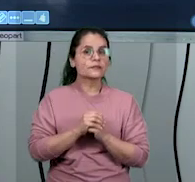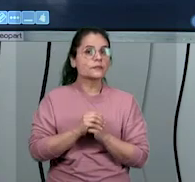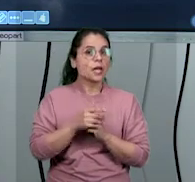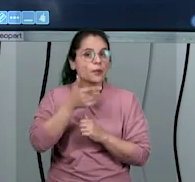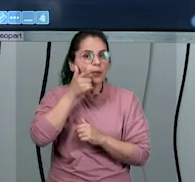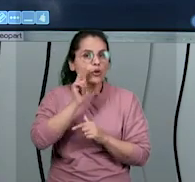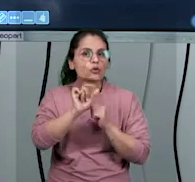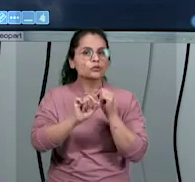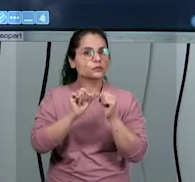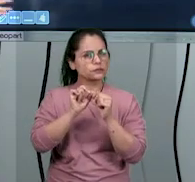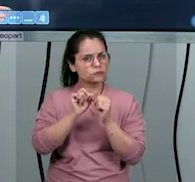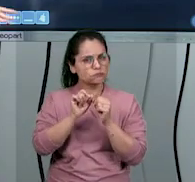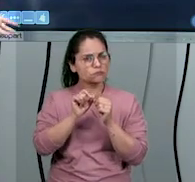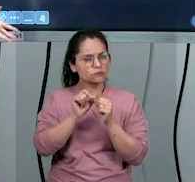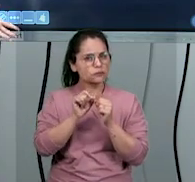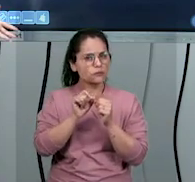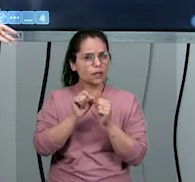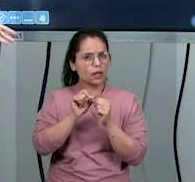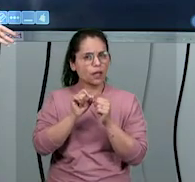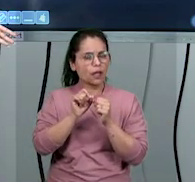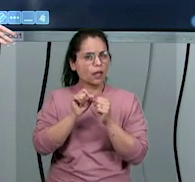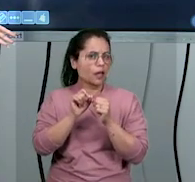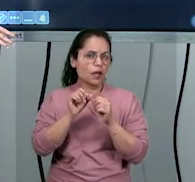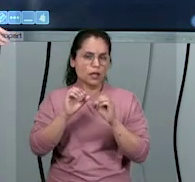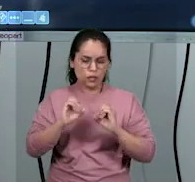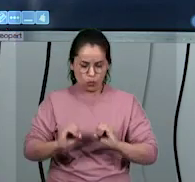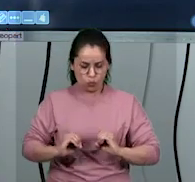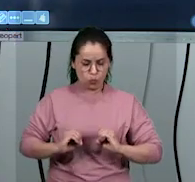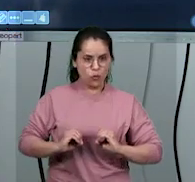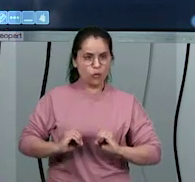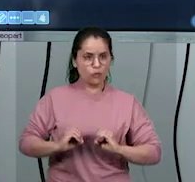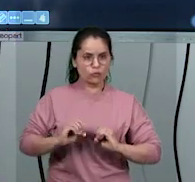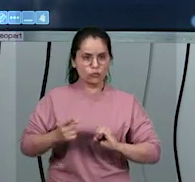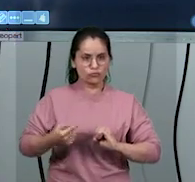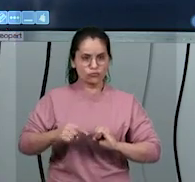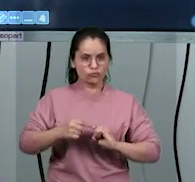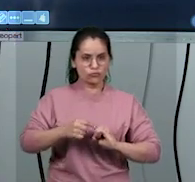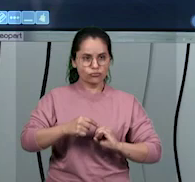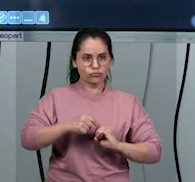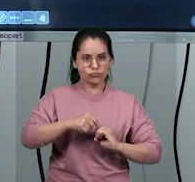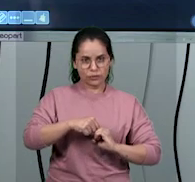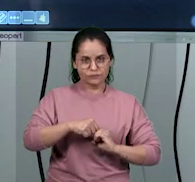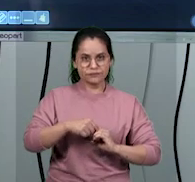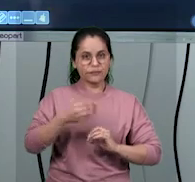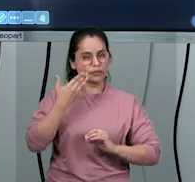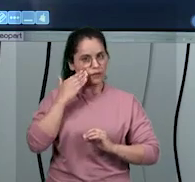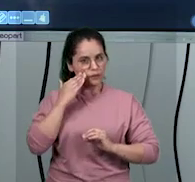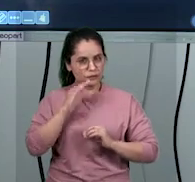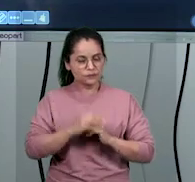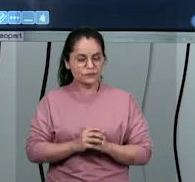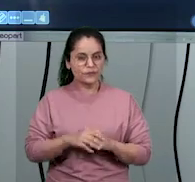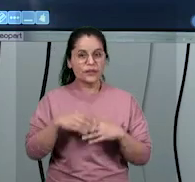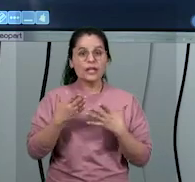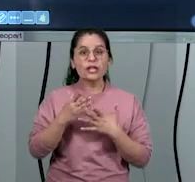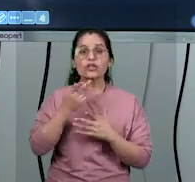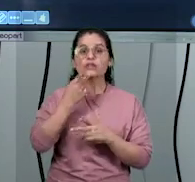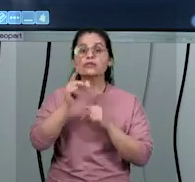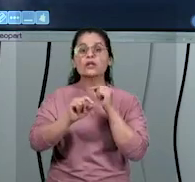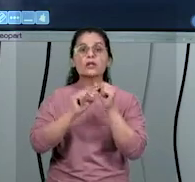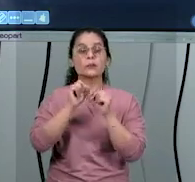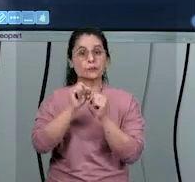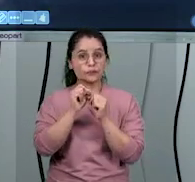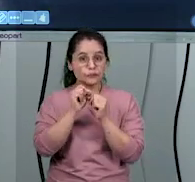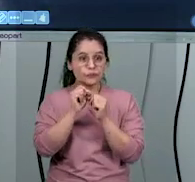Para chegarem até o destino deles, até onde eles precisam. Eles precisam desse líquido para transportá-los. E nós